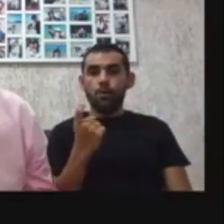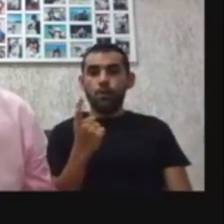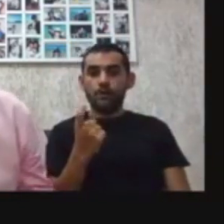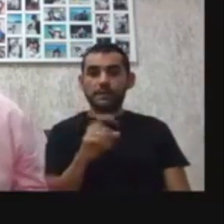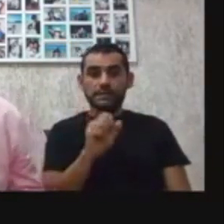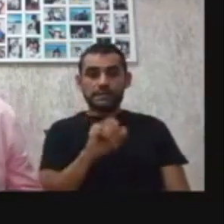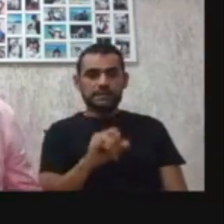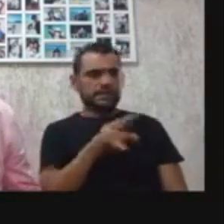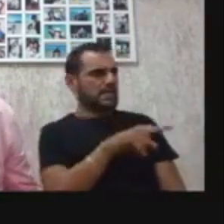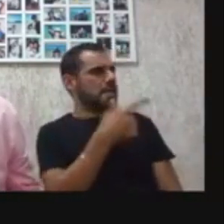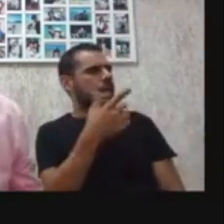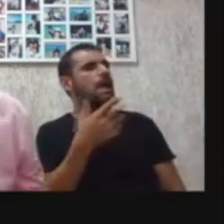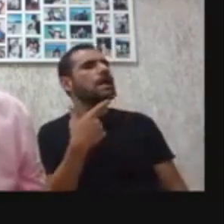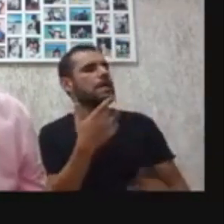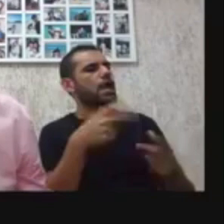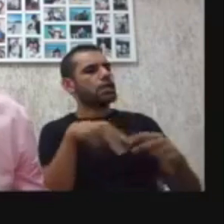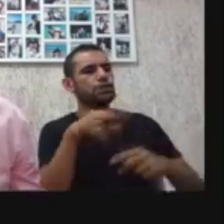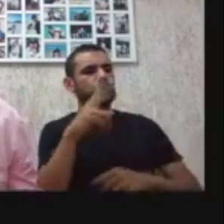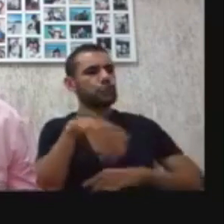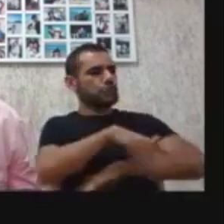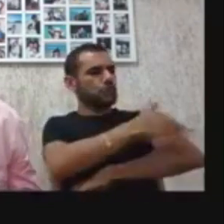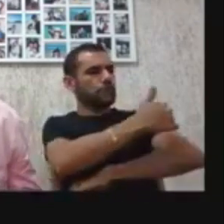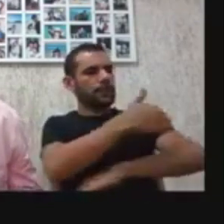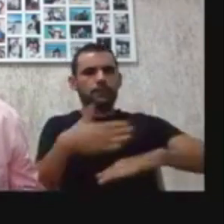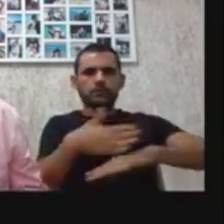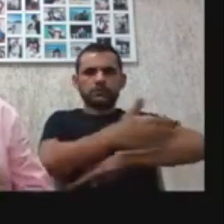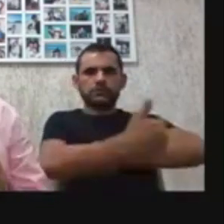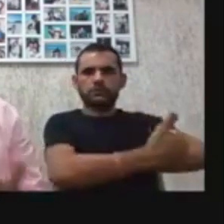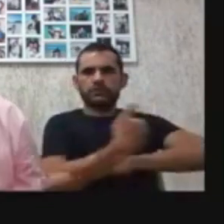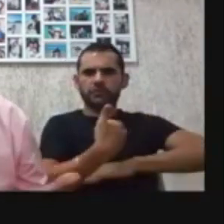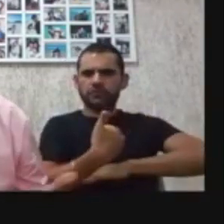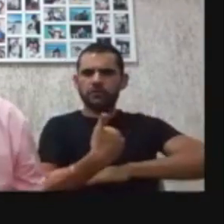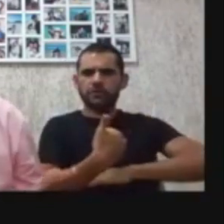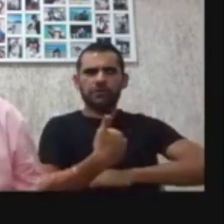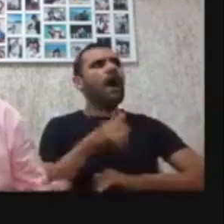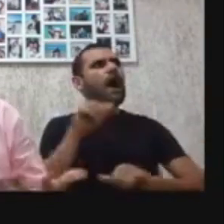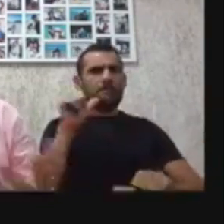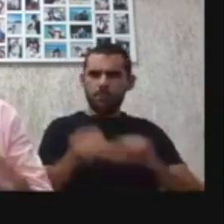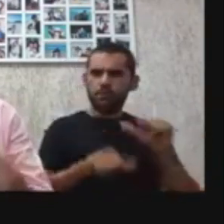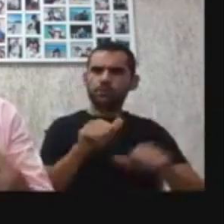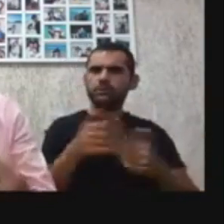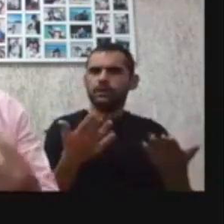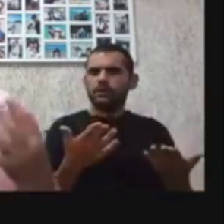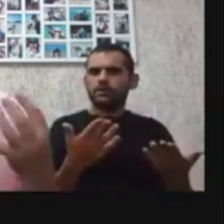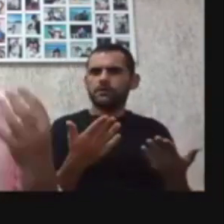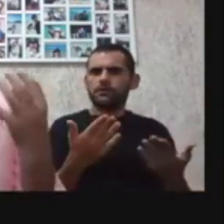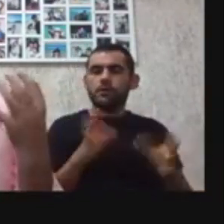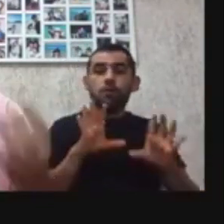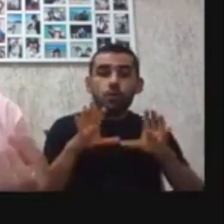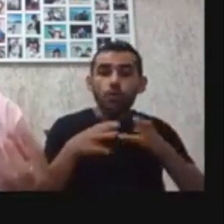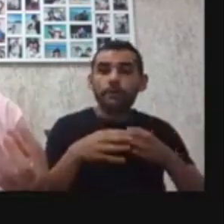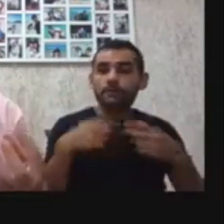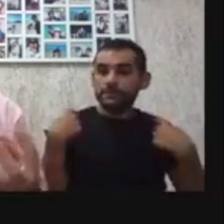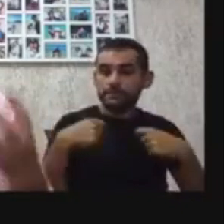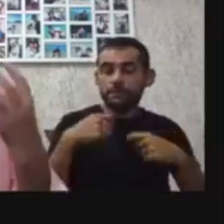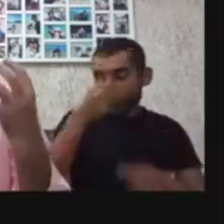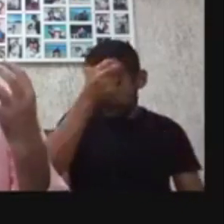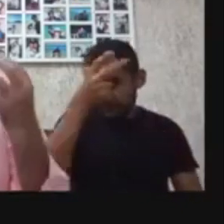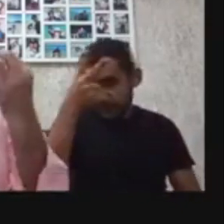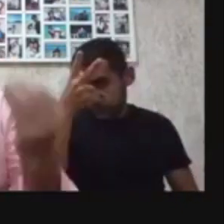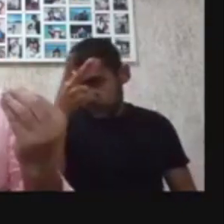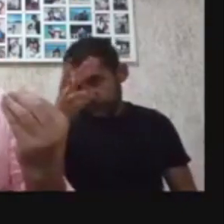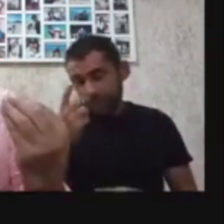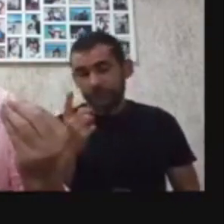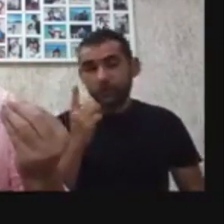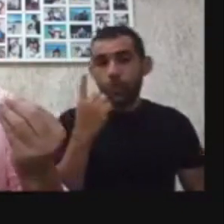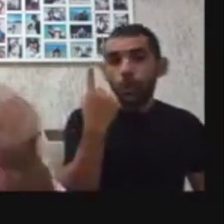fulano poderoso falar que quer mão dupla, vai lá e volta a ser mão dupla. Não vê o coletivo. A gente não trabalha. A prefeitura, ela não